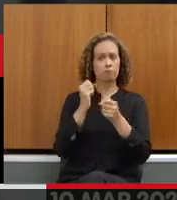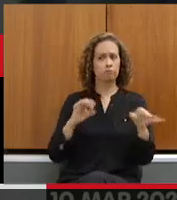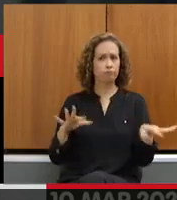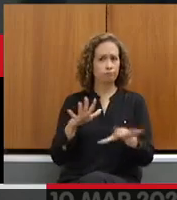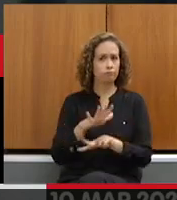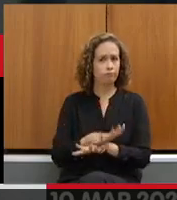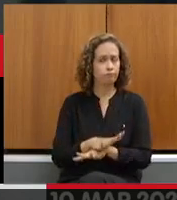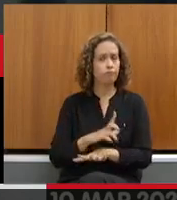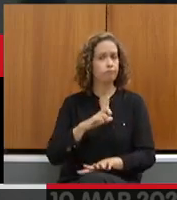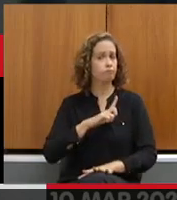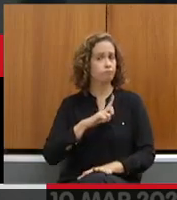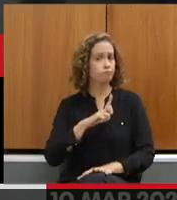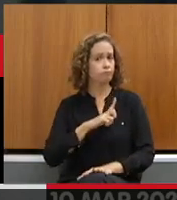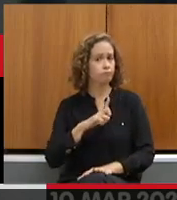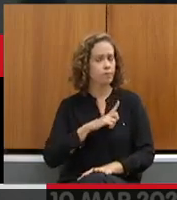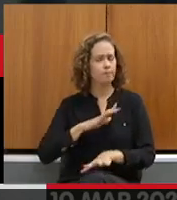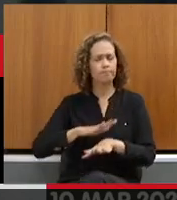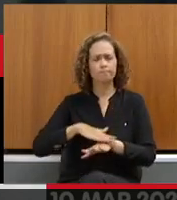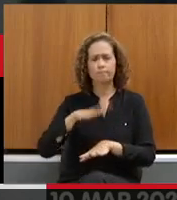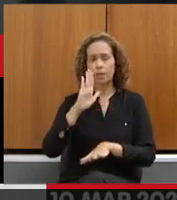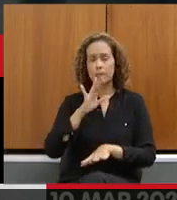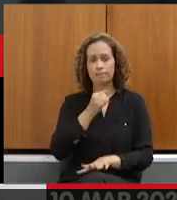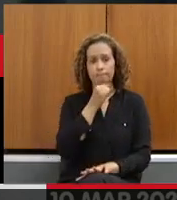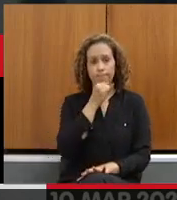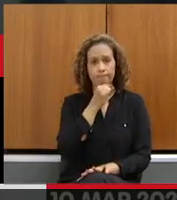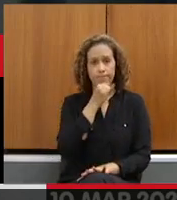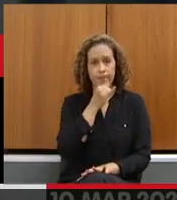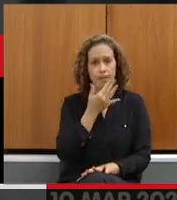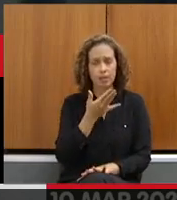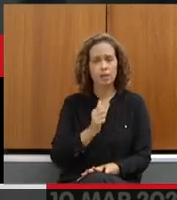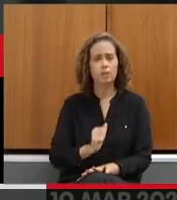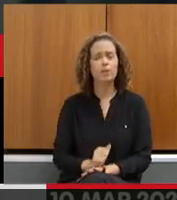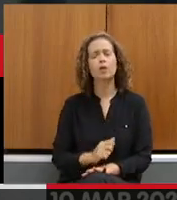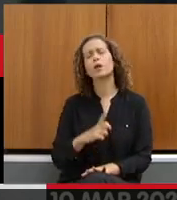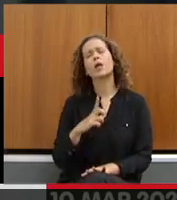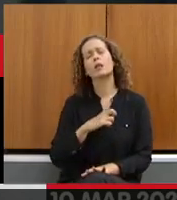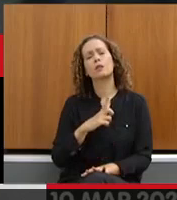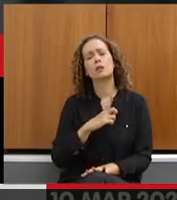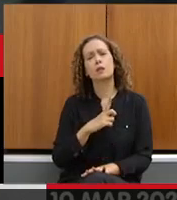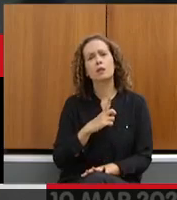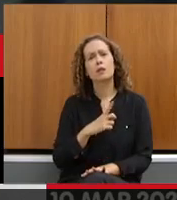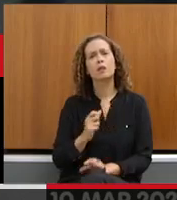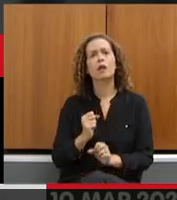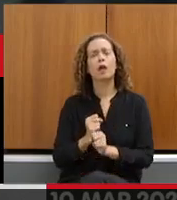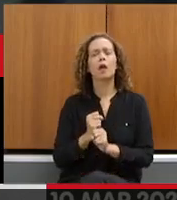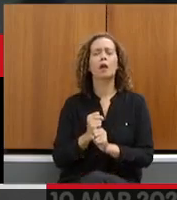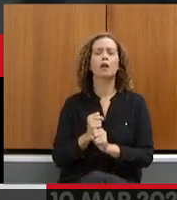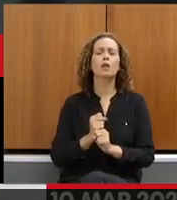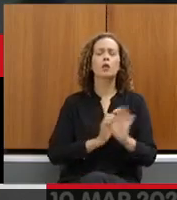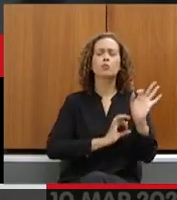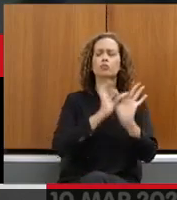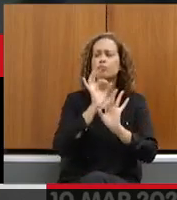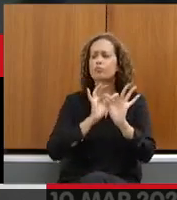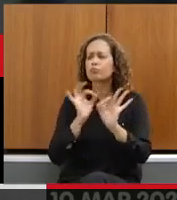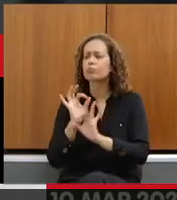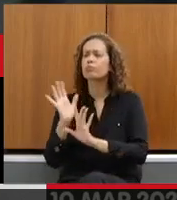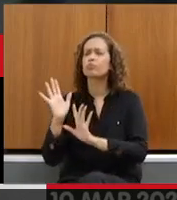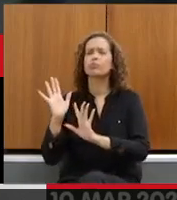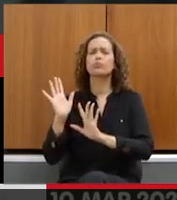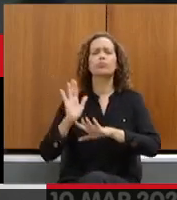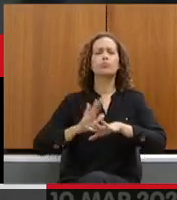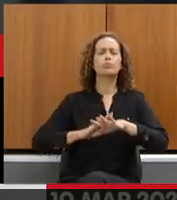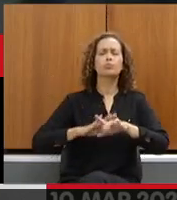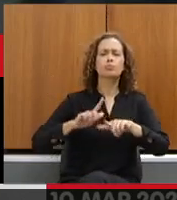temos é muito mais nós temos pontos da construção da habilitação e da